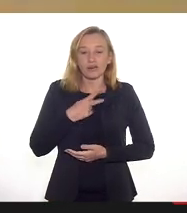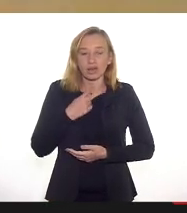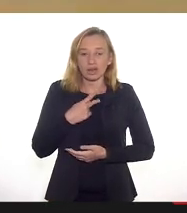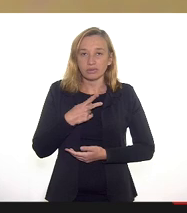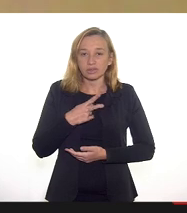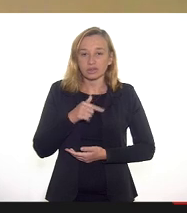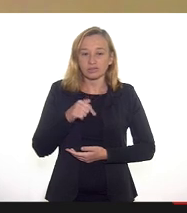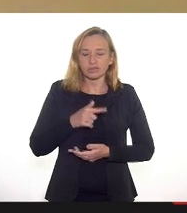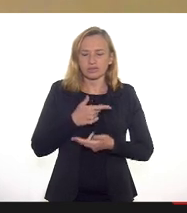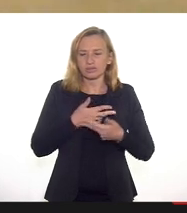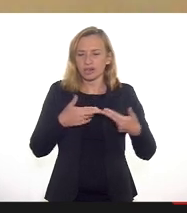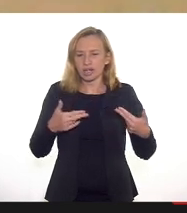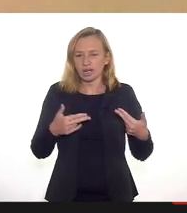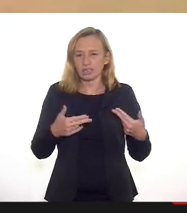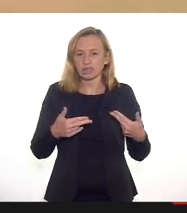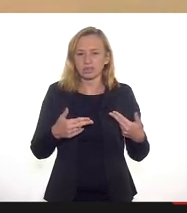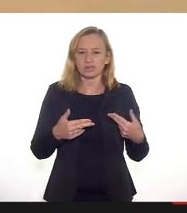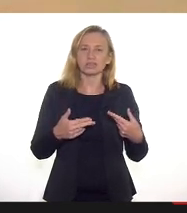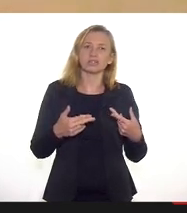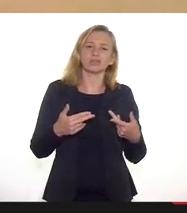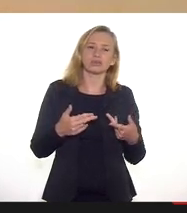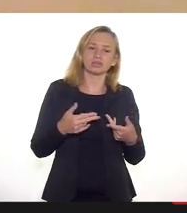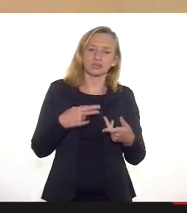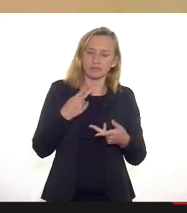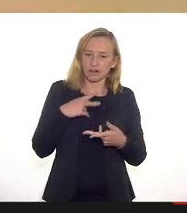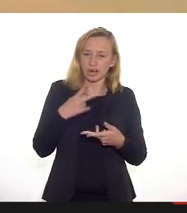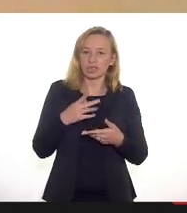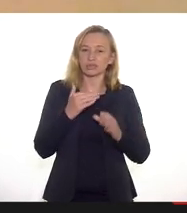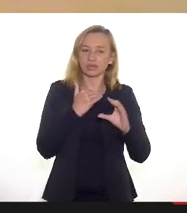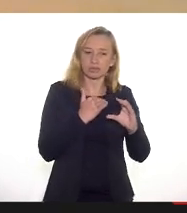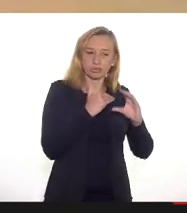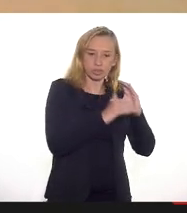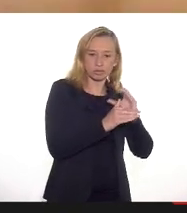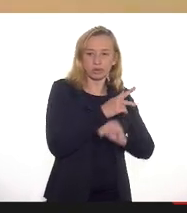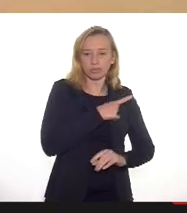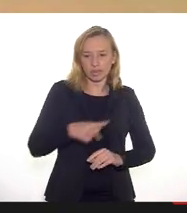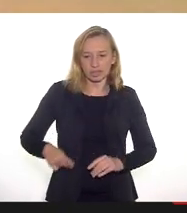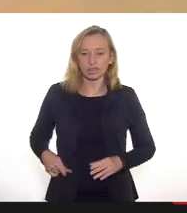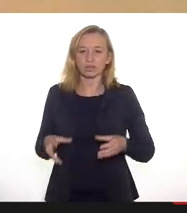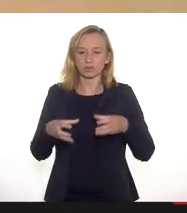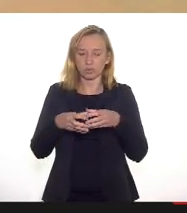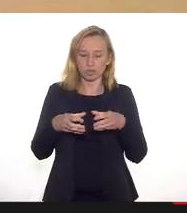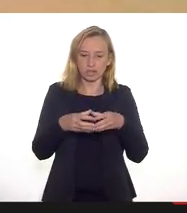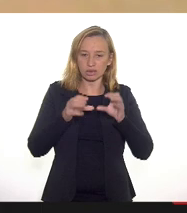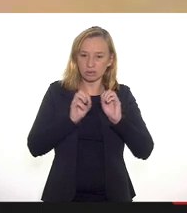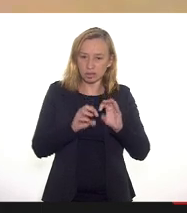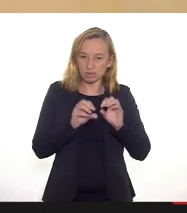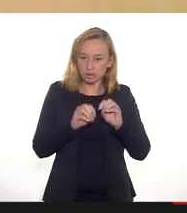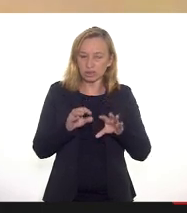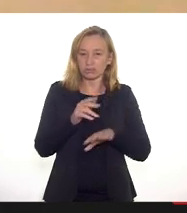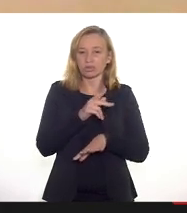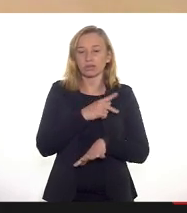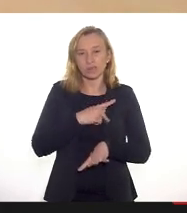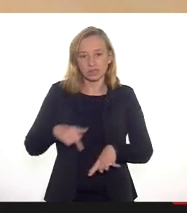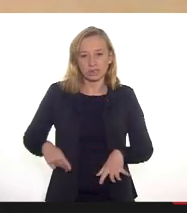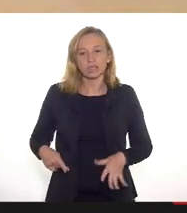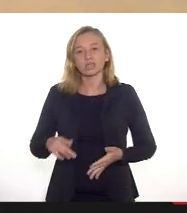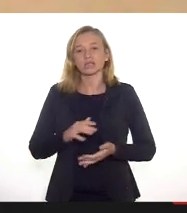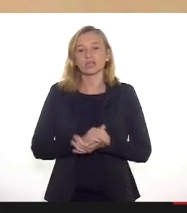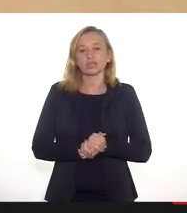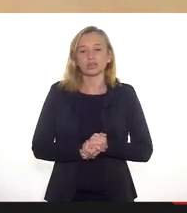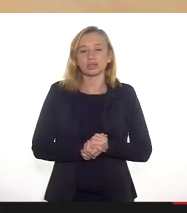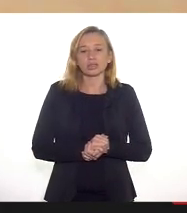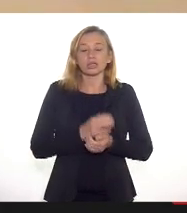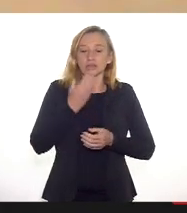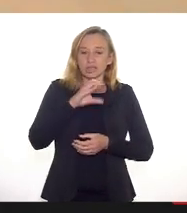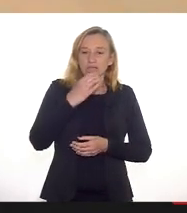questionamentos. Esses questionamentos nós, inclusive, encaminhamos para a presidência da Comissão de Educação, para a presidência da Comissão